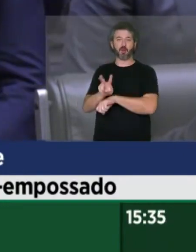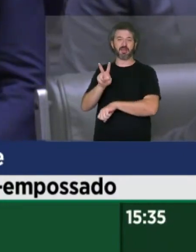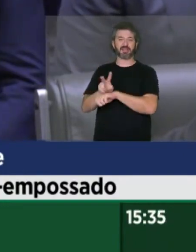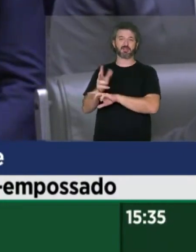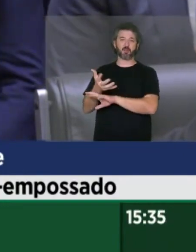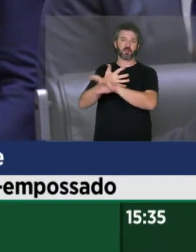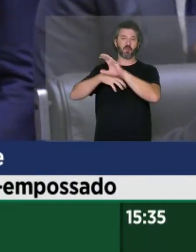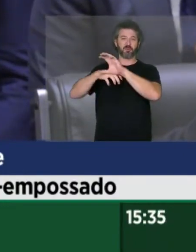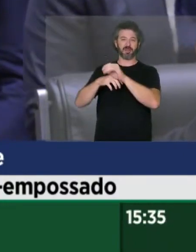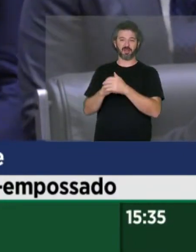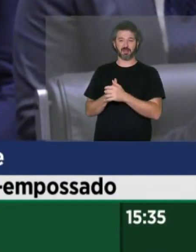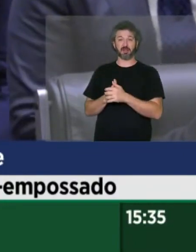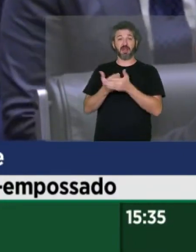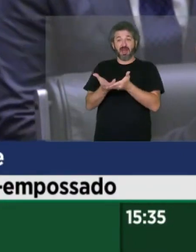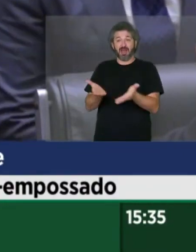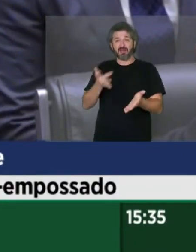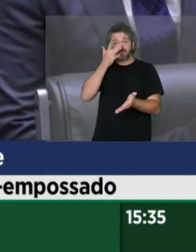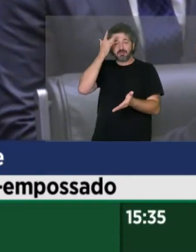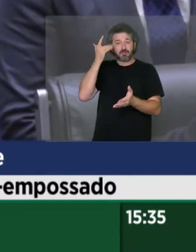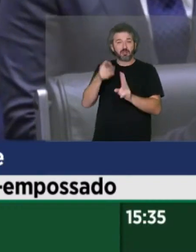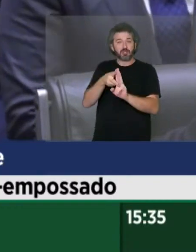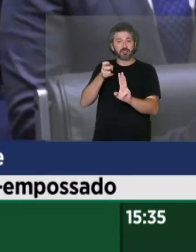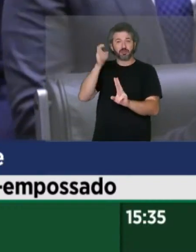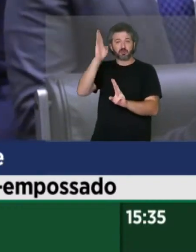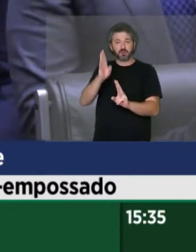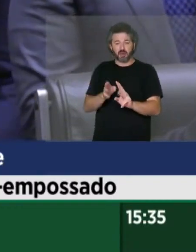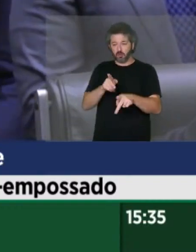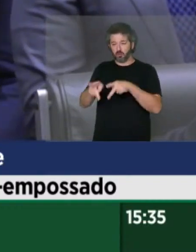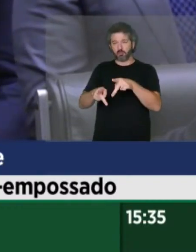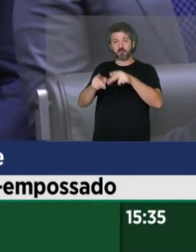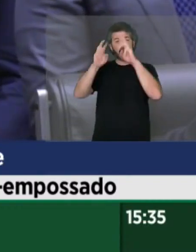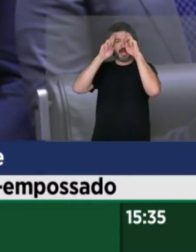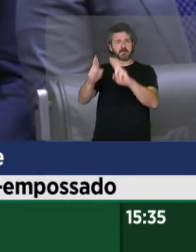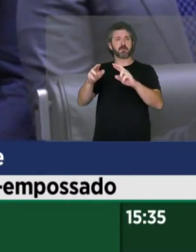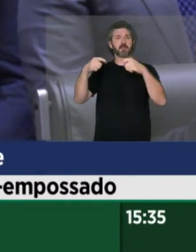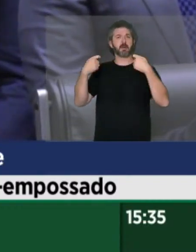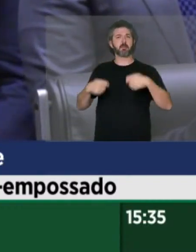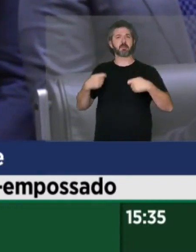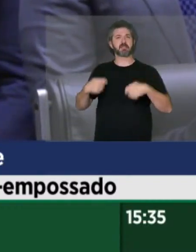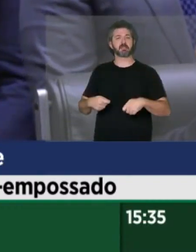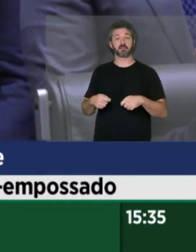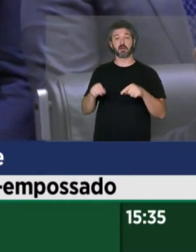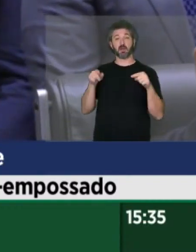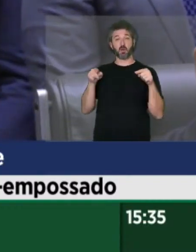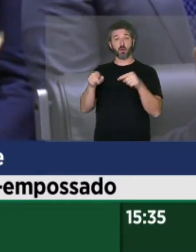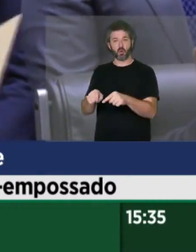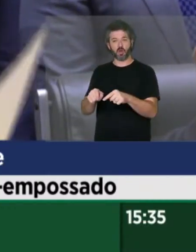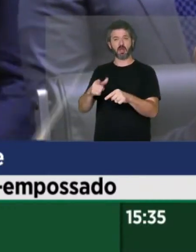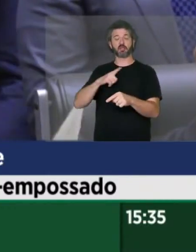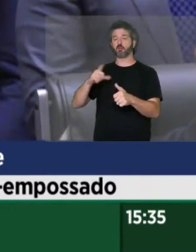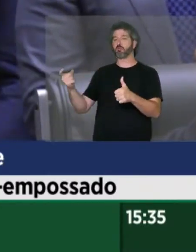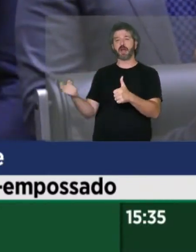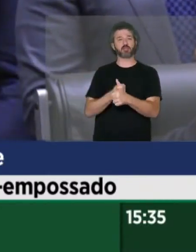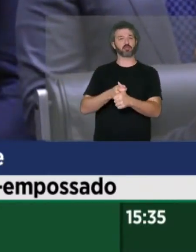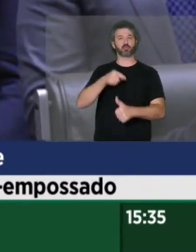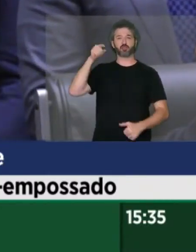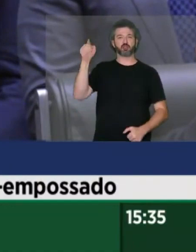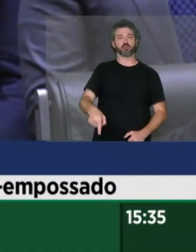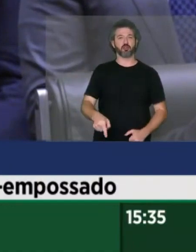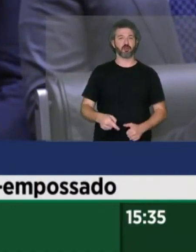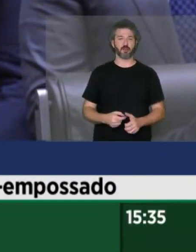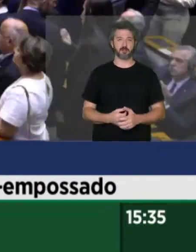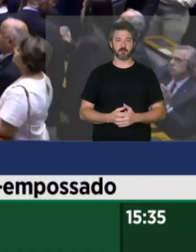a estes brasileiros e brasileiras devemos respeito e com eles temos uma dívida histórica